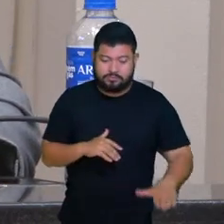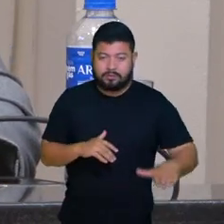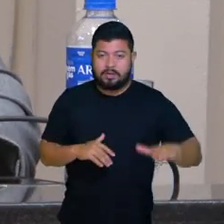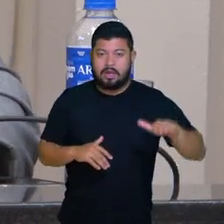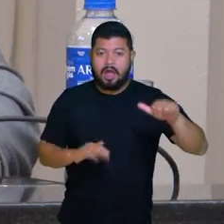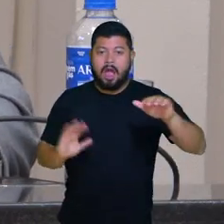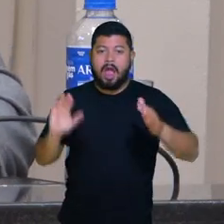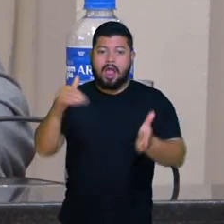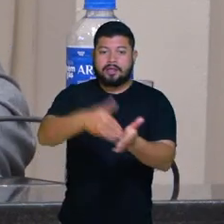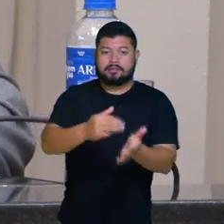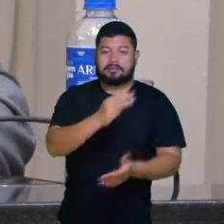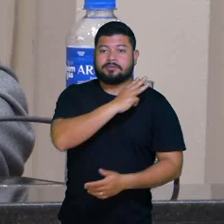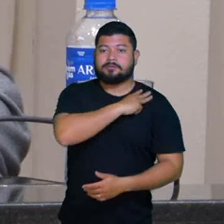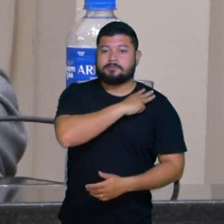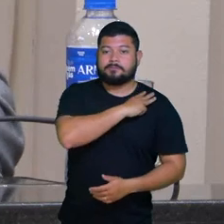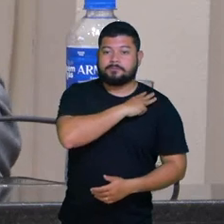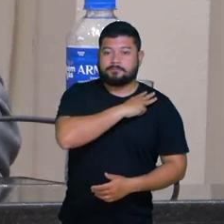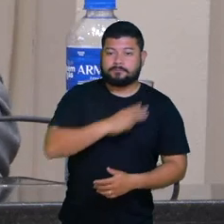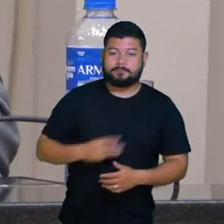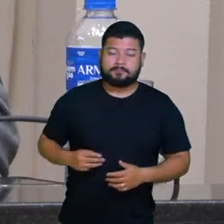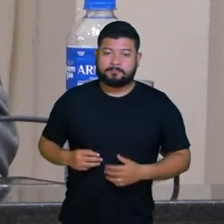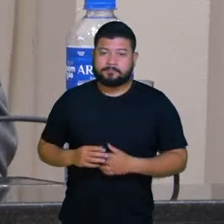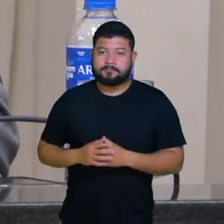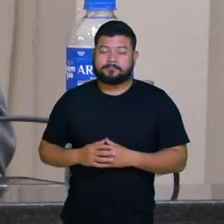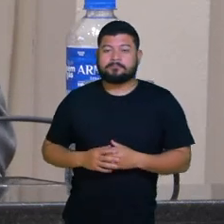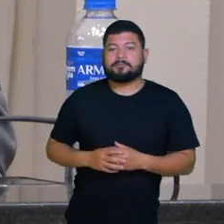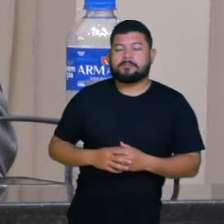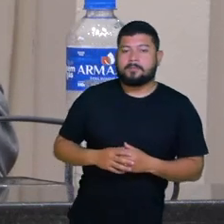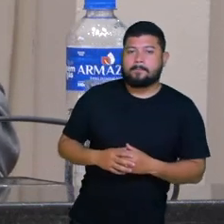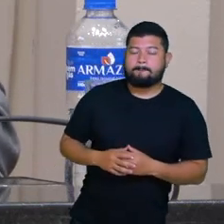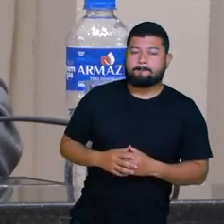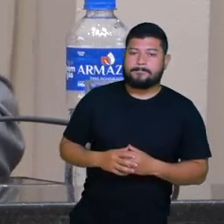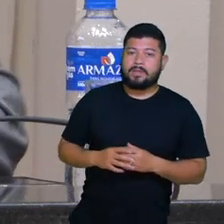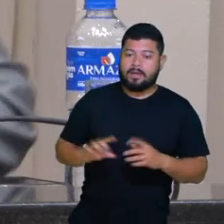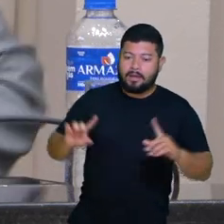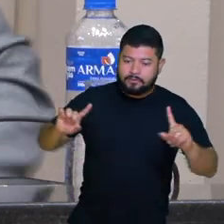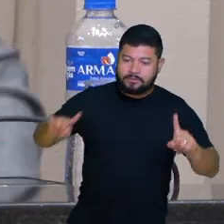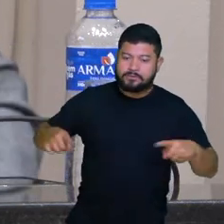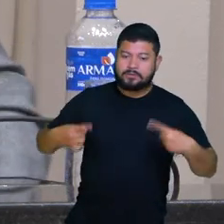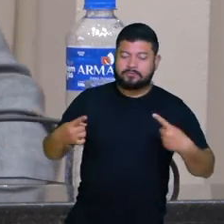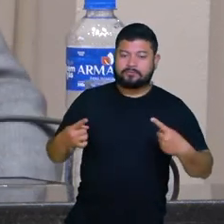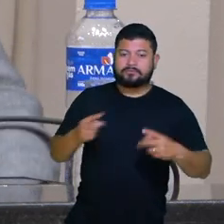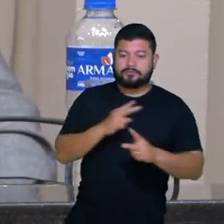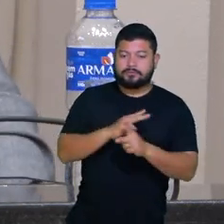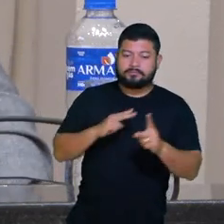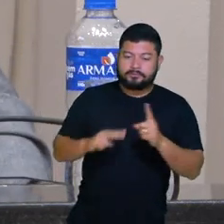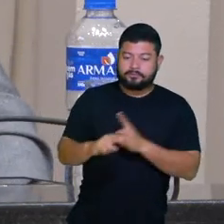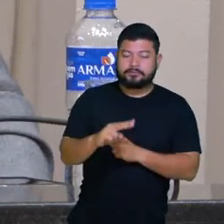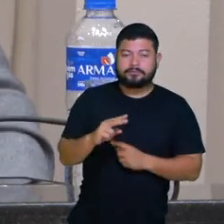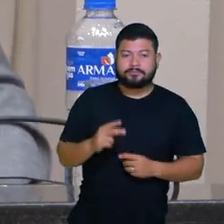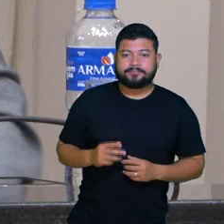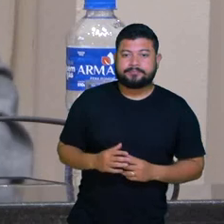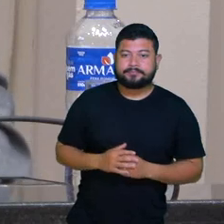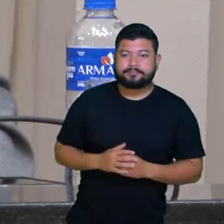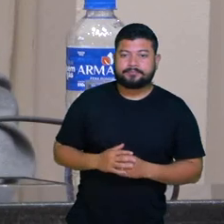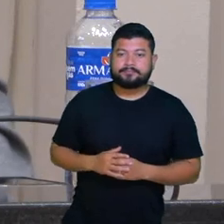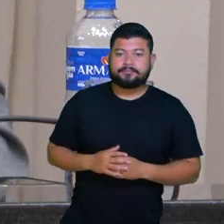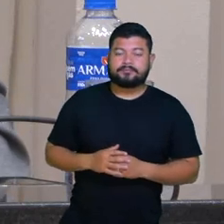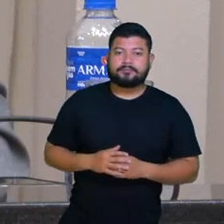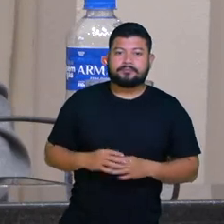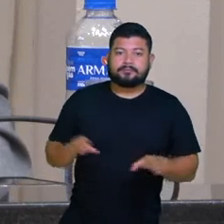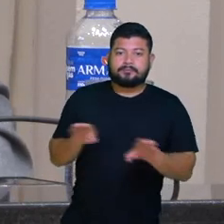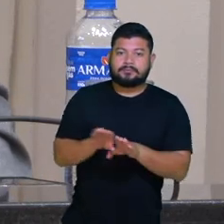médio Esse é um um grande desafio nessa perspectiva né Eh em relação à questão que a